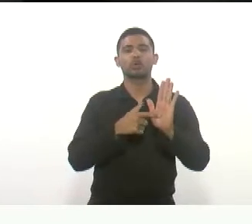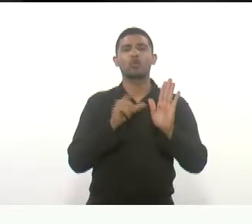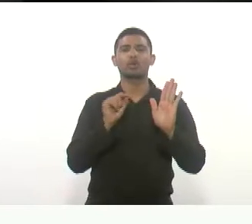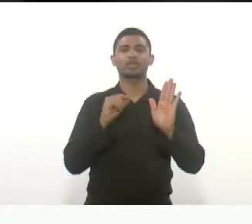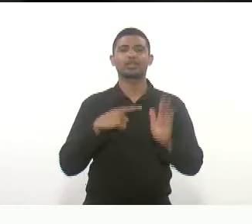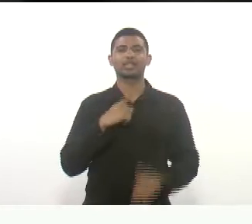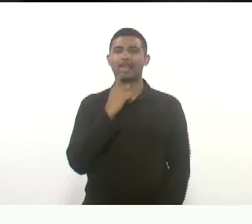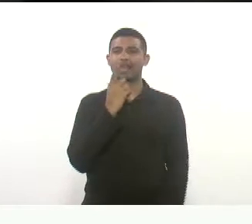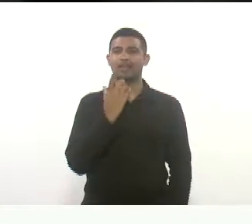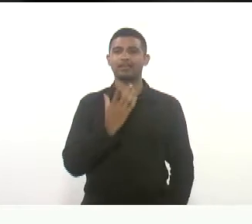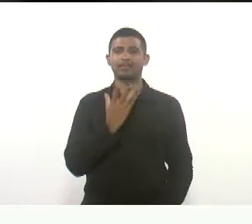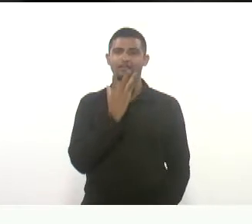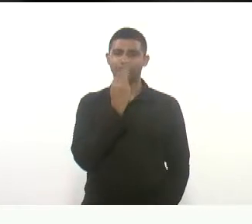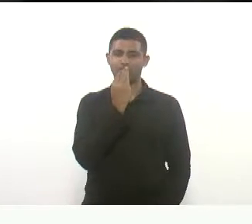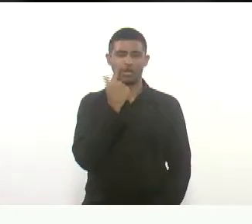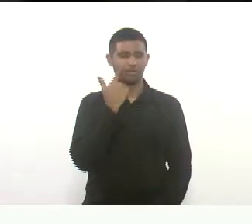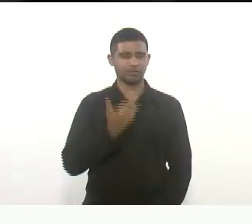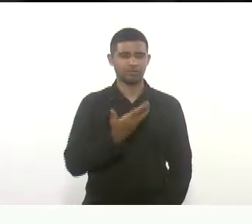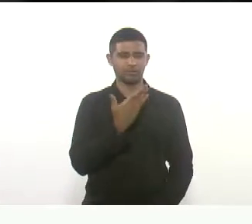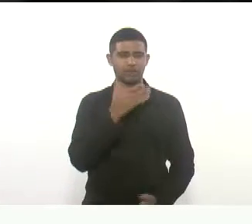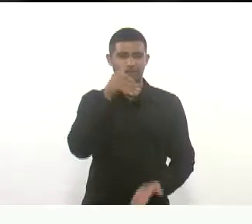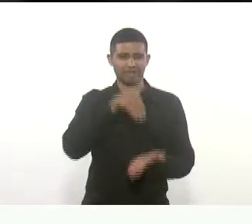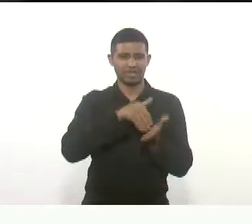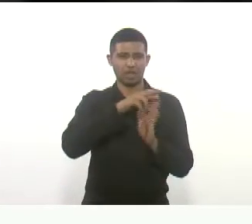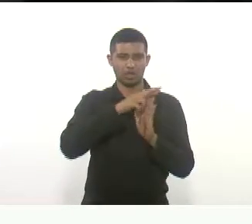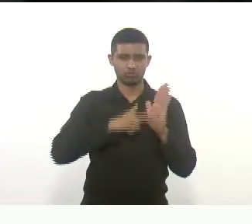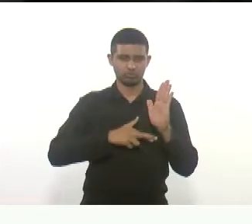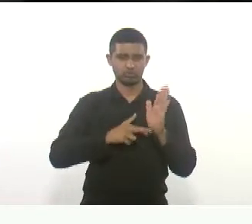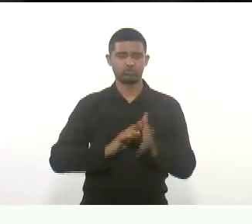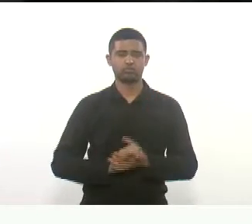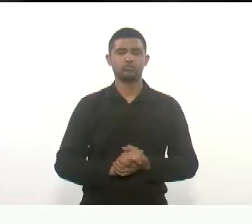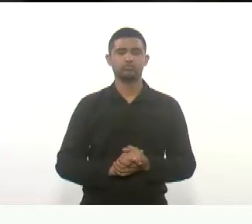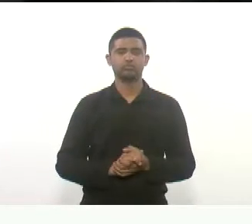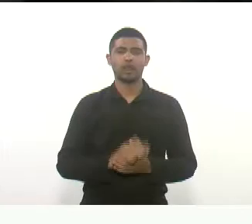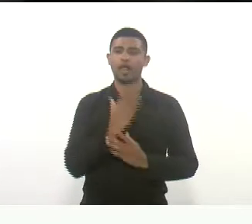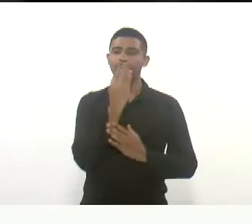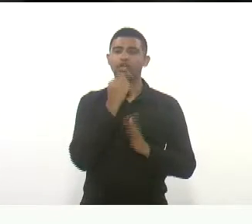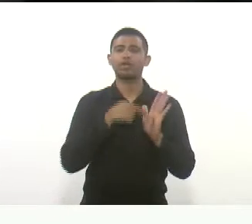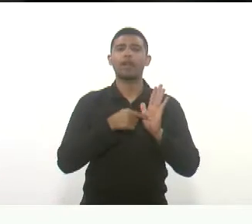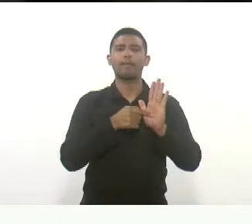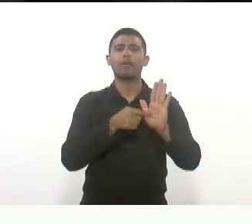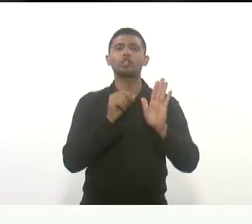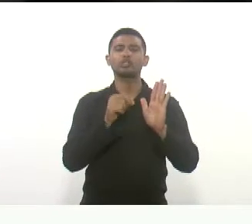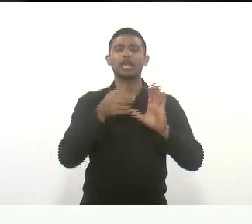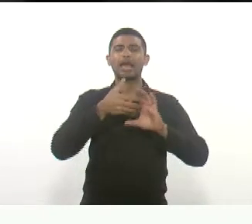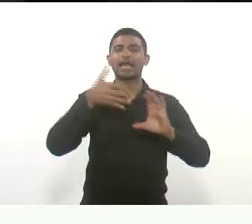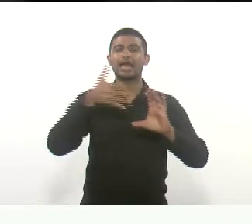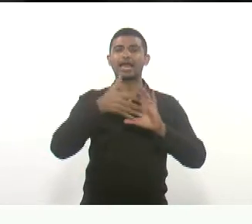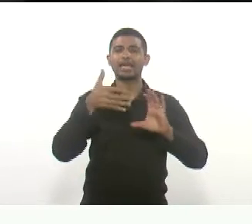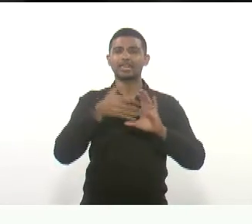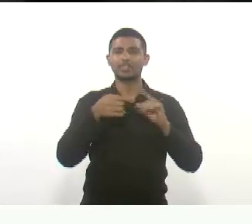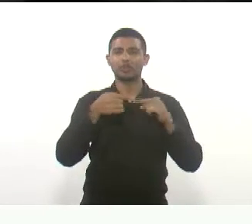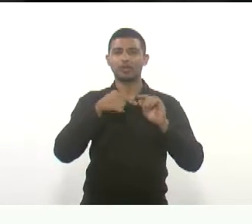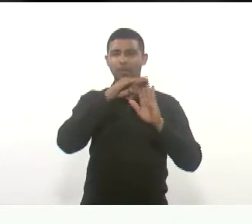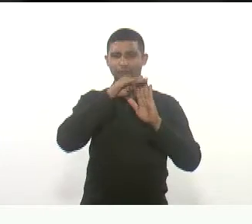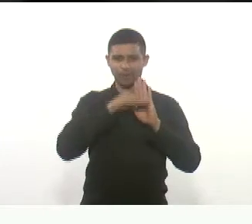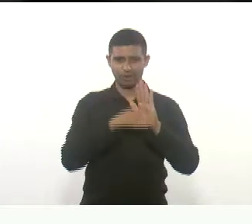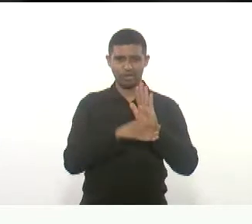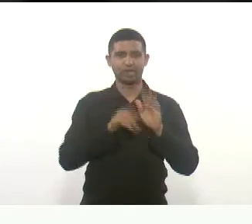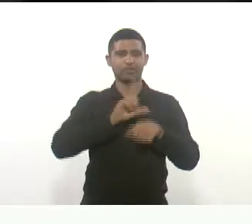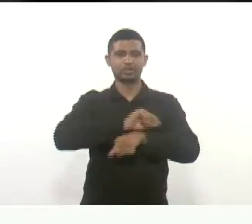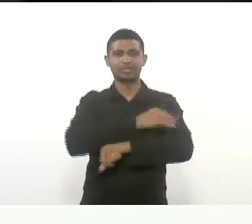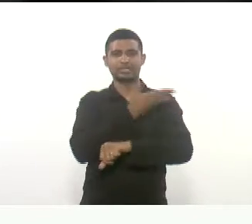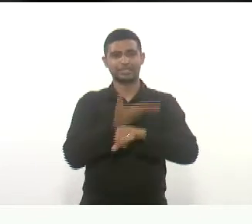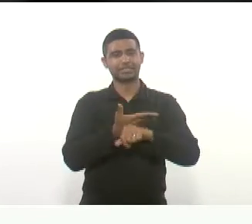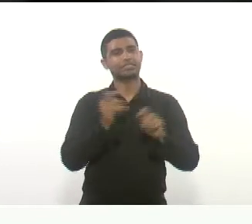uma figura bem já no final do relatório, ela mostra quais são as características de programas de tempo integral que, de